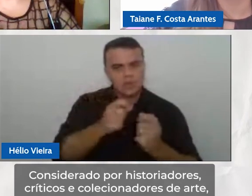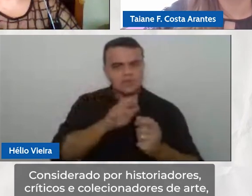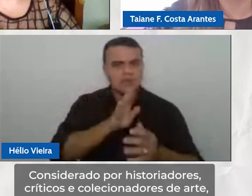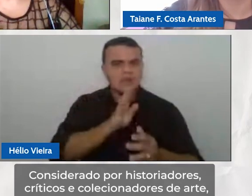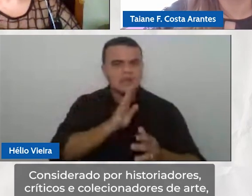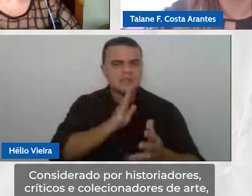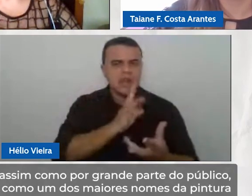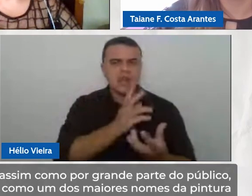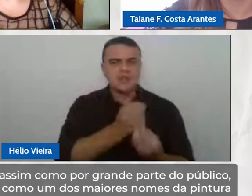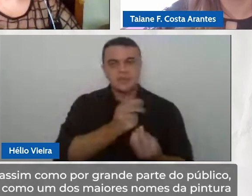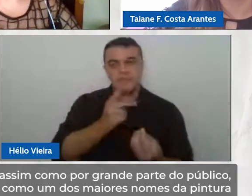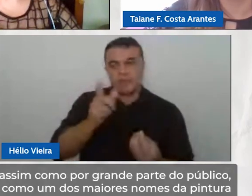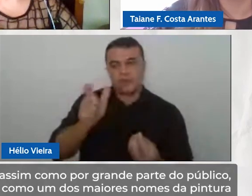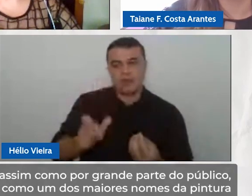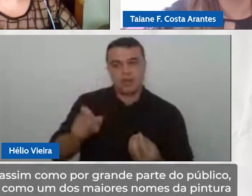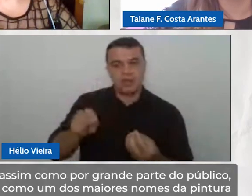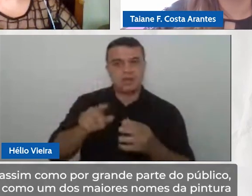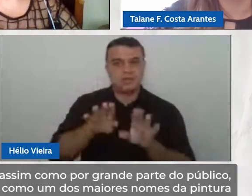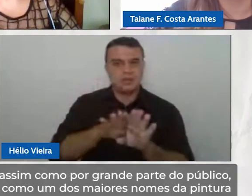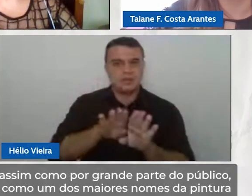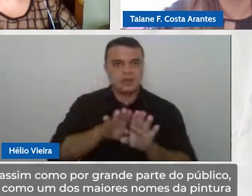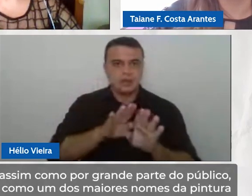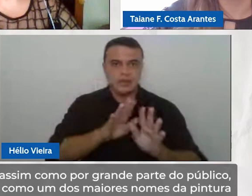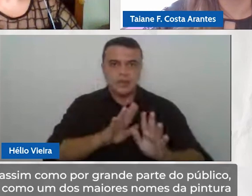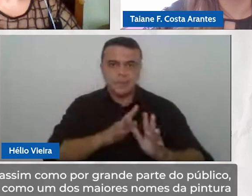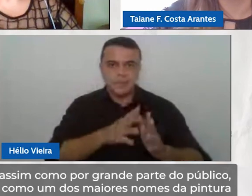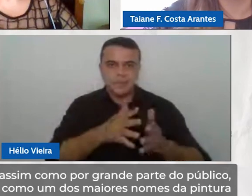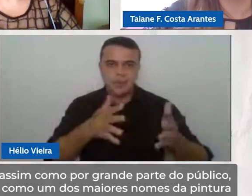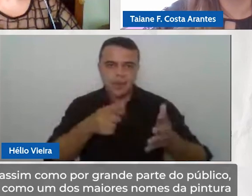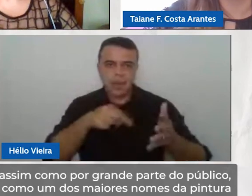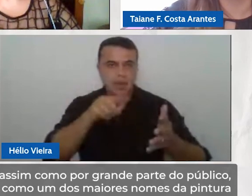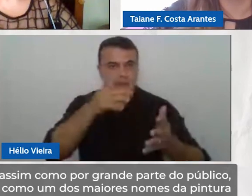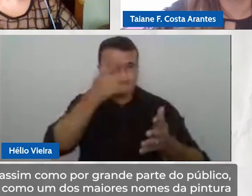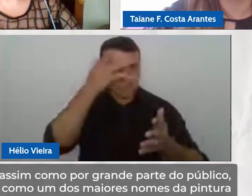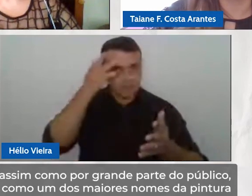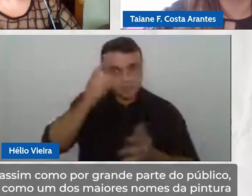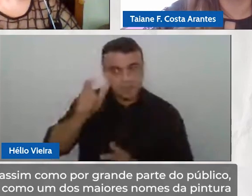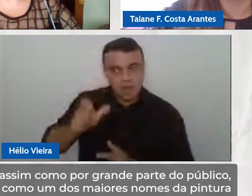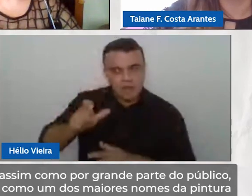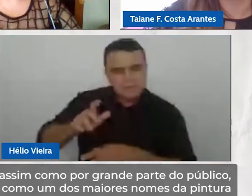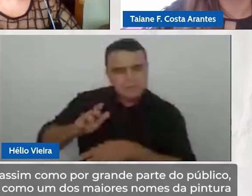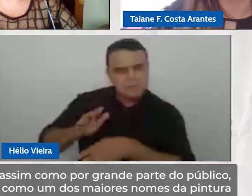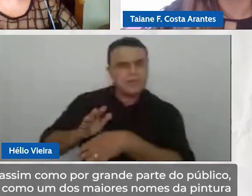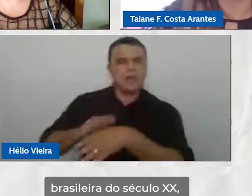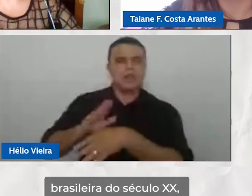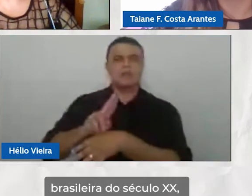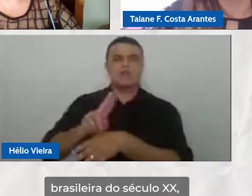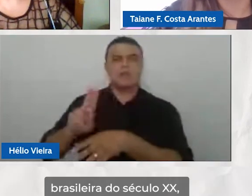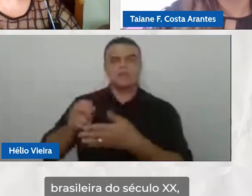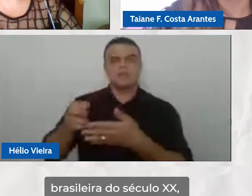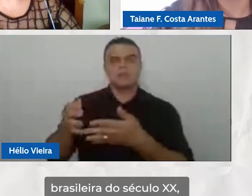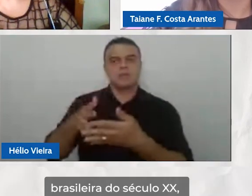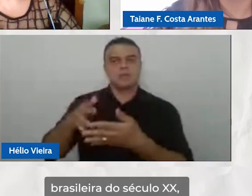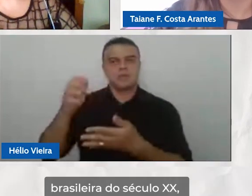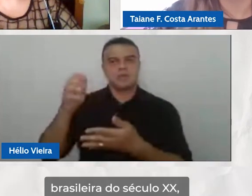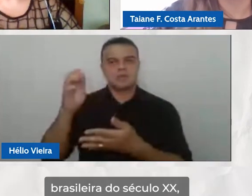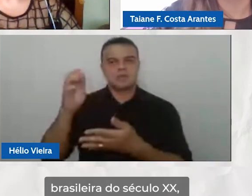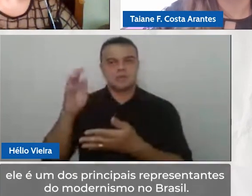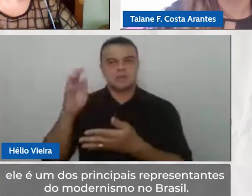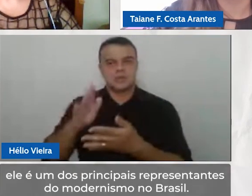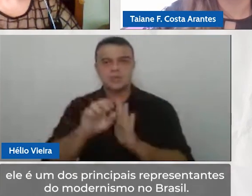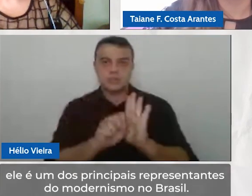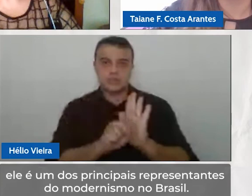colecionadores de arte, assim como por grande parte do público, como um dos maiores nomes da pintura brasileira do século